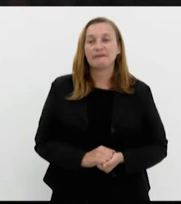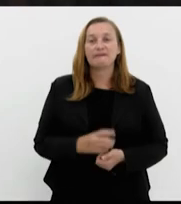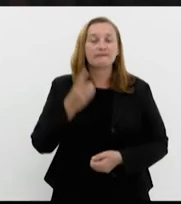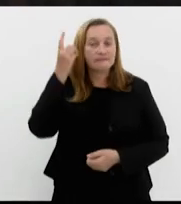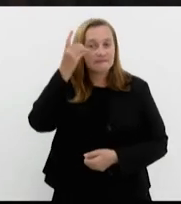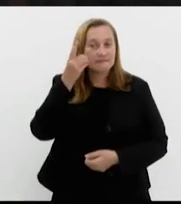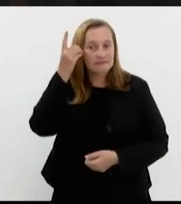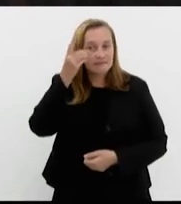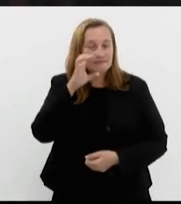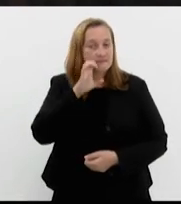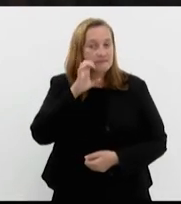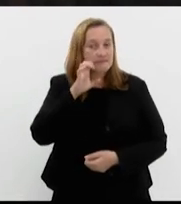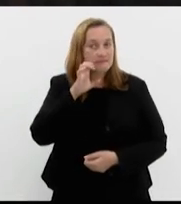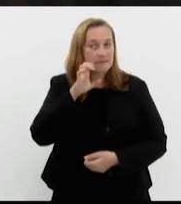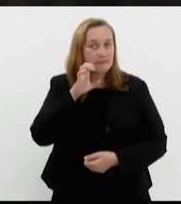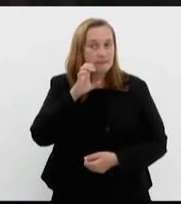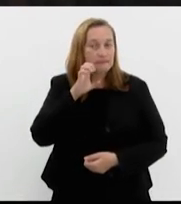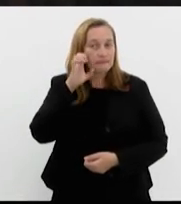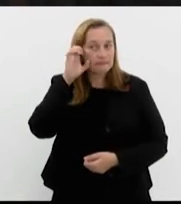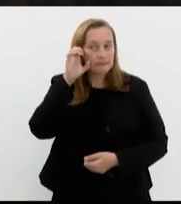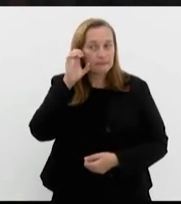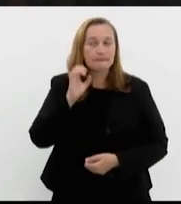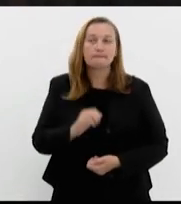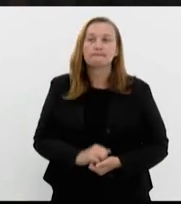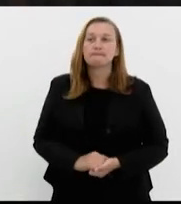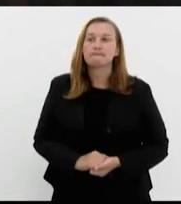deputada Élica Takimoto.